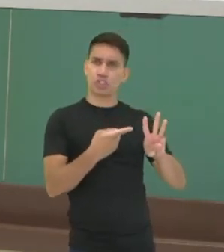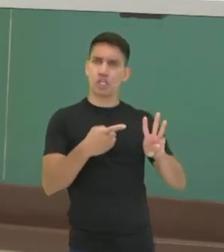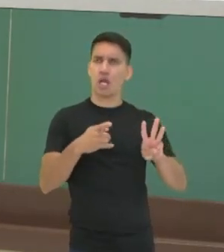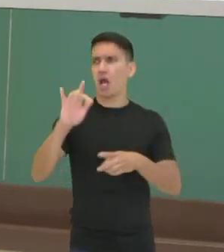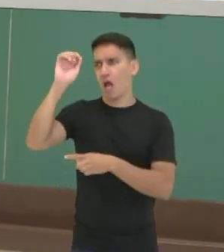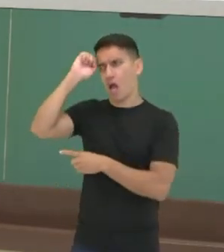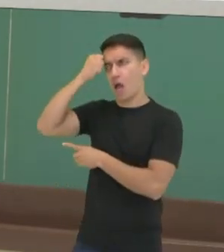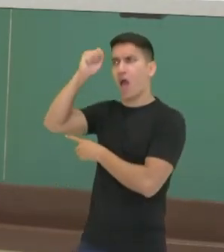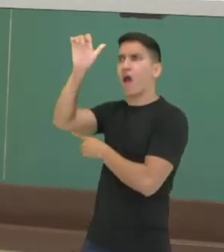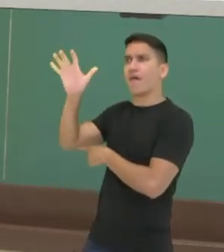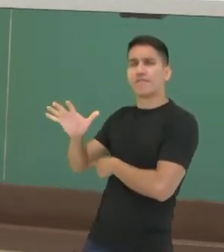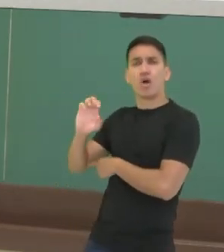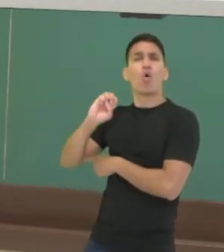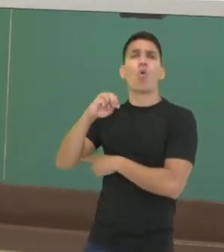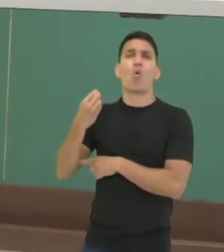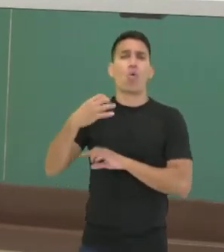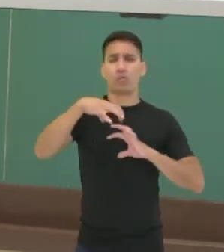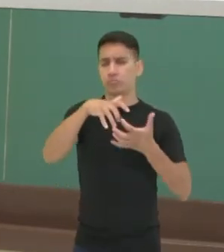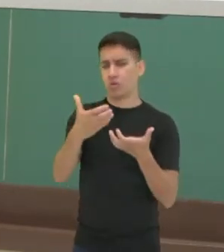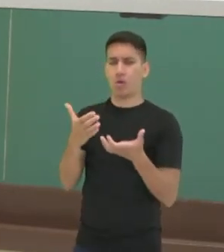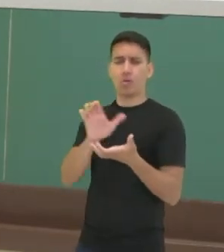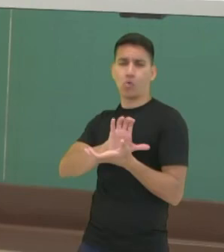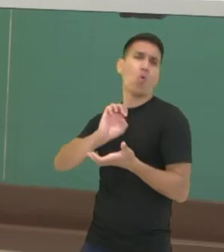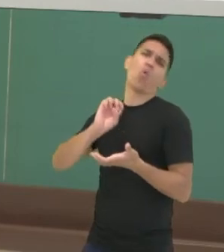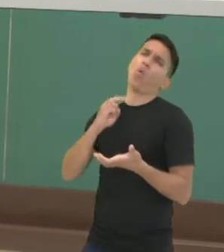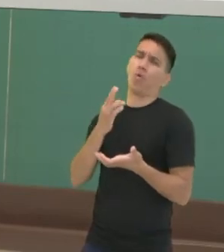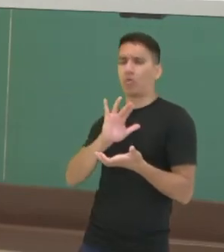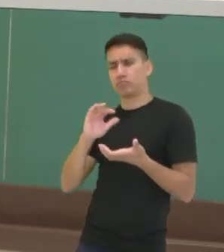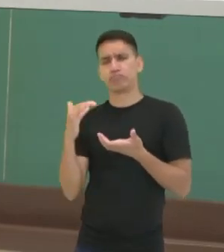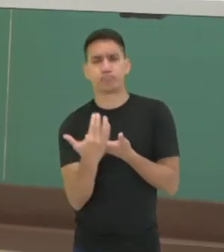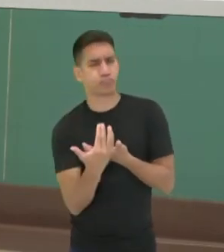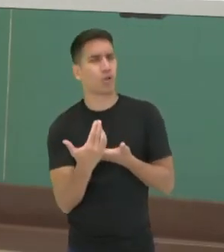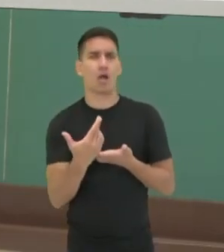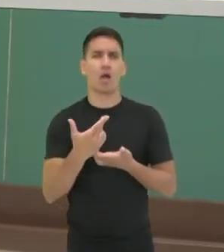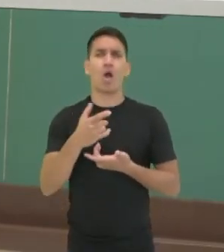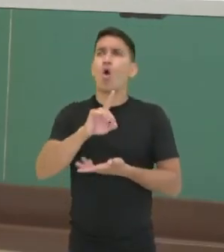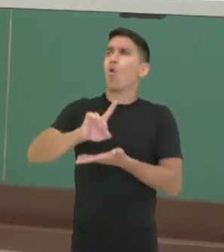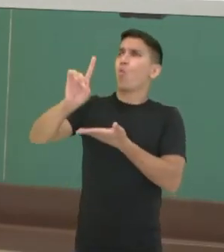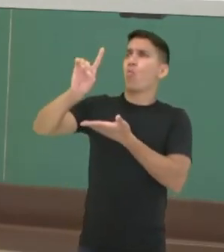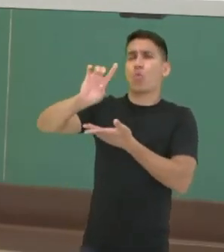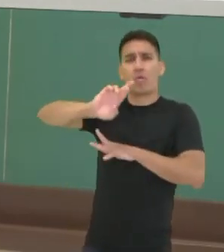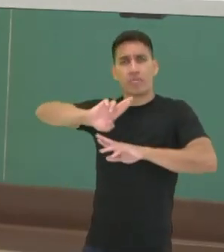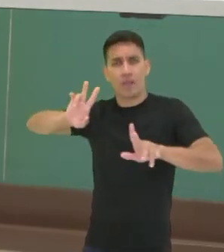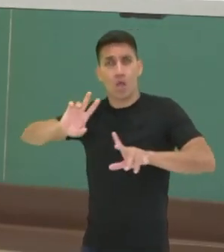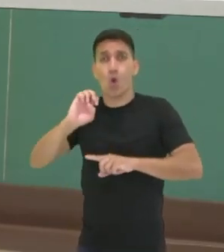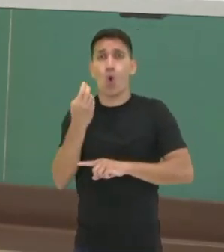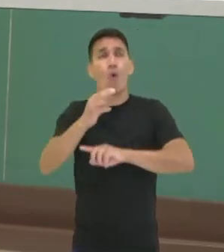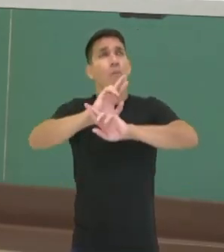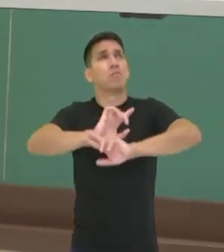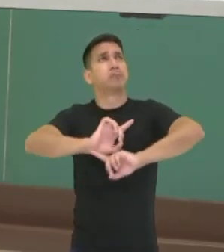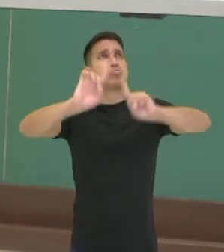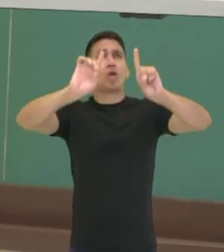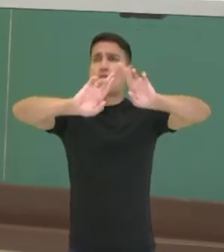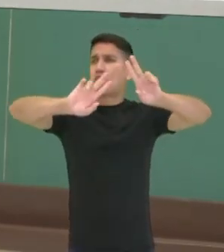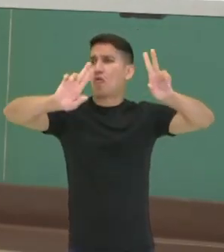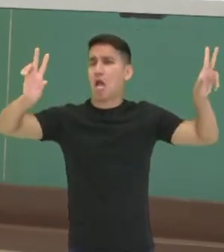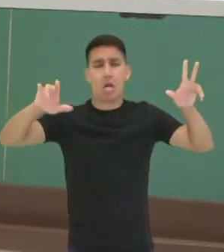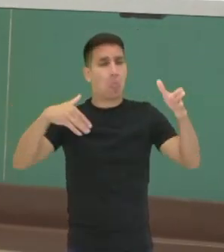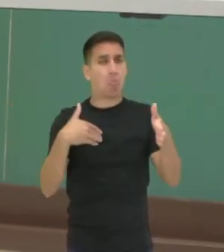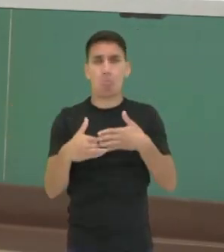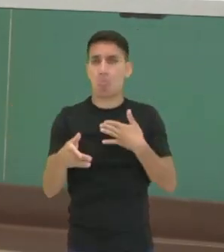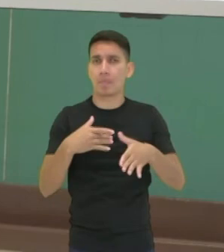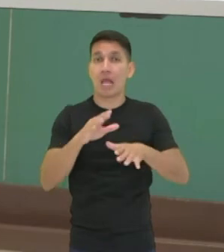orientais. Ocidentais, orientais, monoteístas, politeístas, cada um tem o direito de acreditar naquilo que lhe